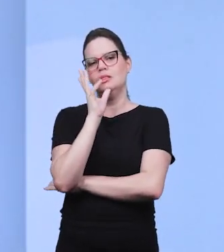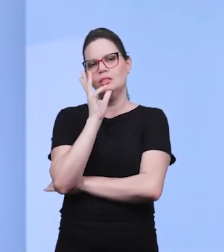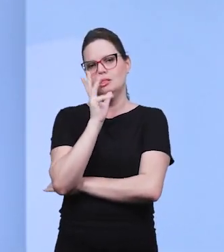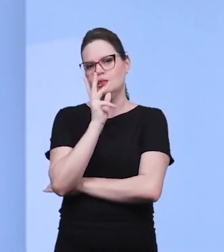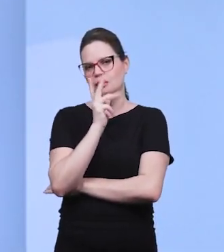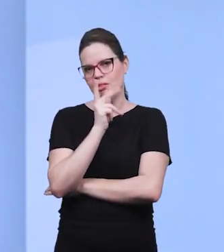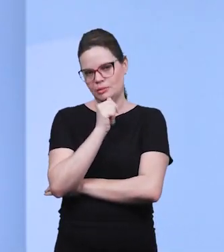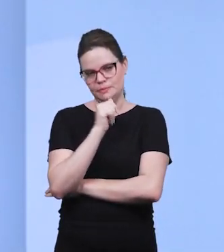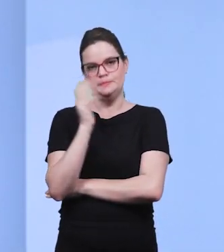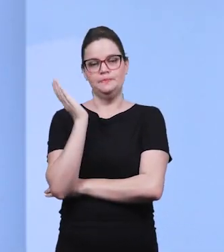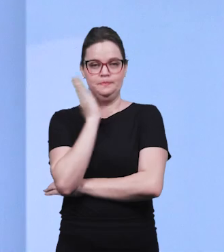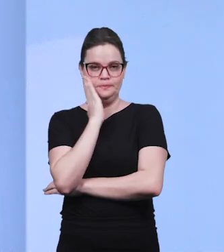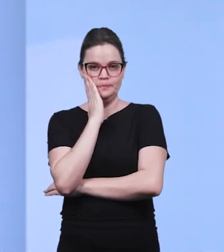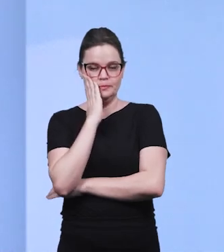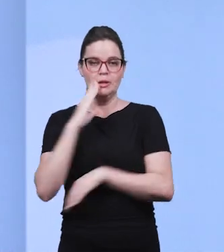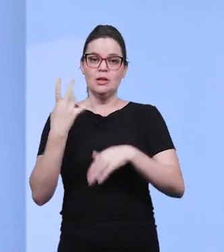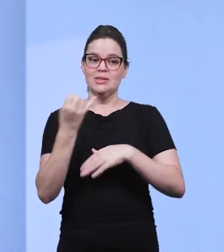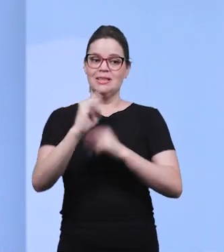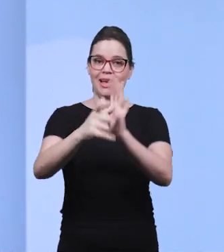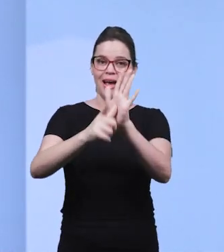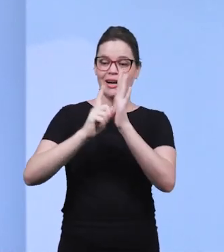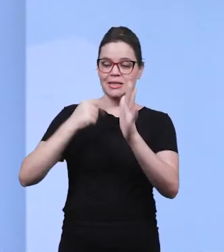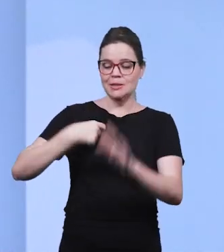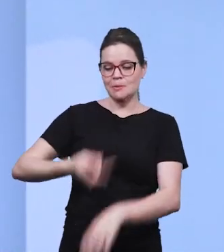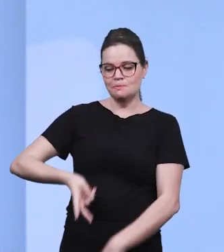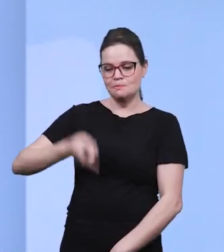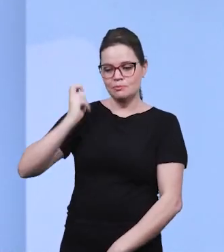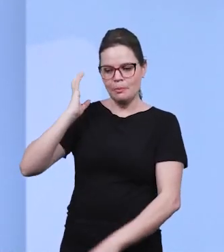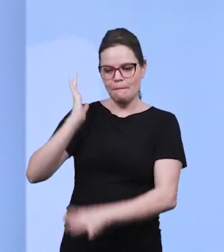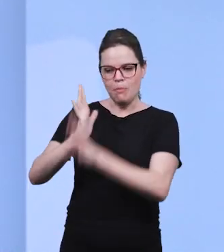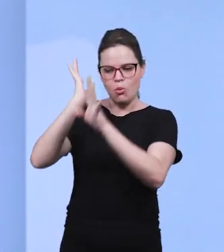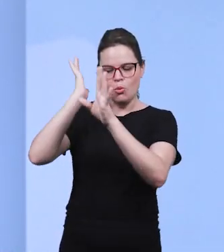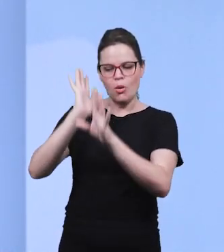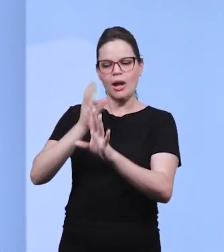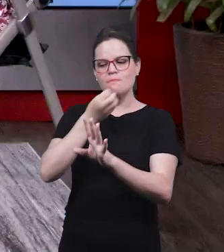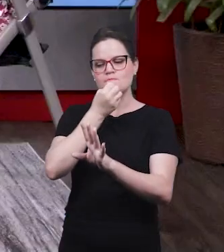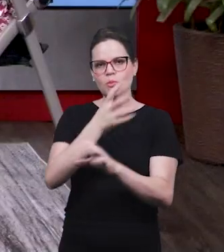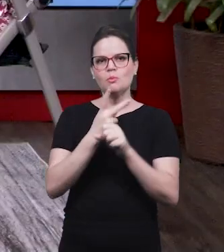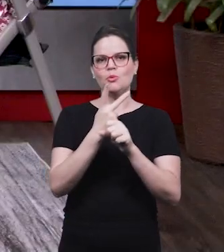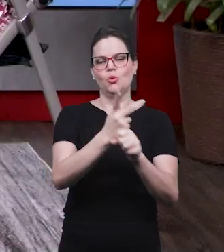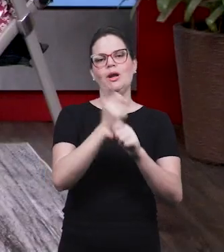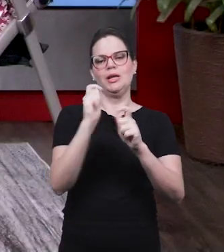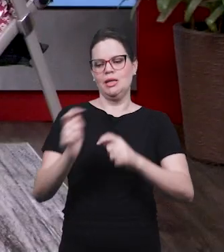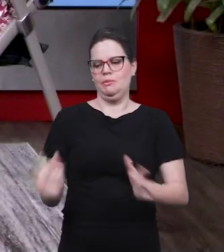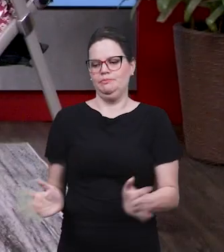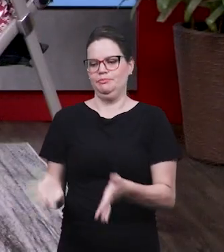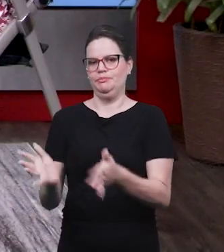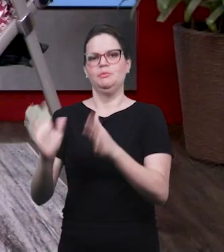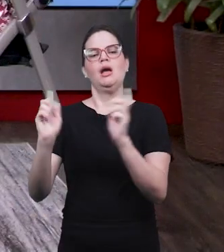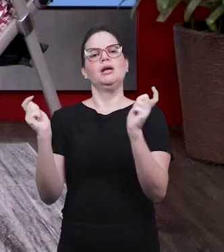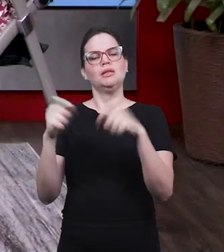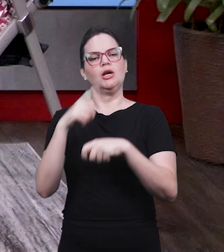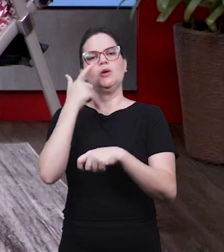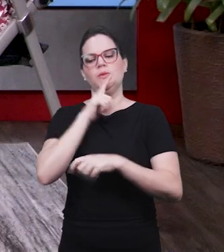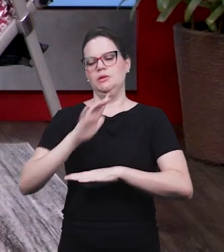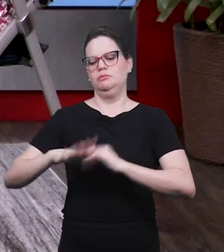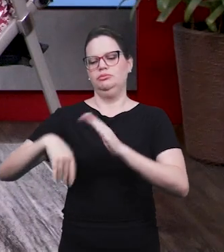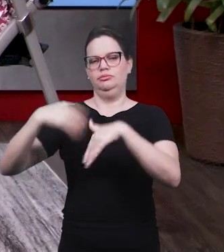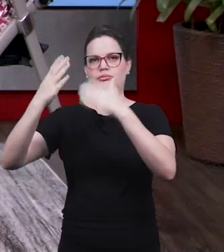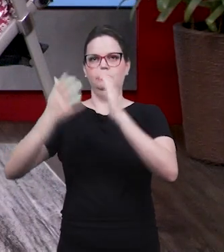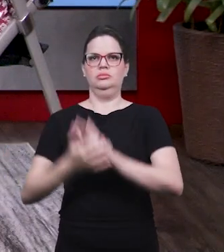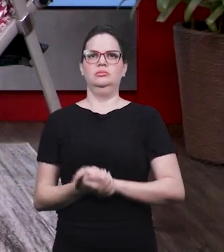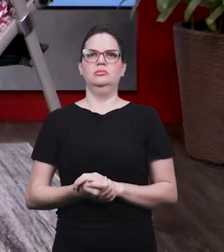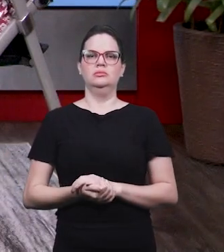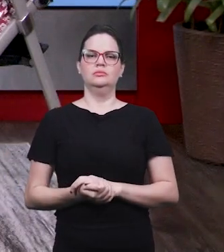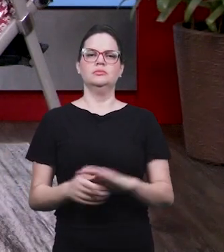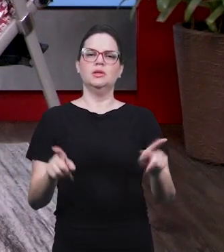desenvolva menos. Então, quanto mais cedo buscar, é muito importante. E aí vem o caso, né, doutora, daquelas famílias